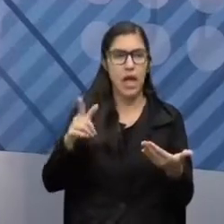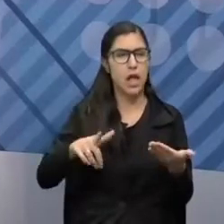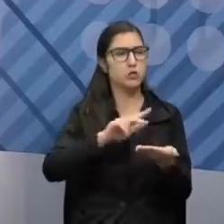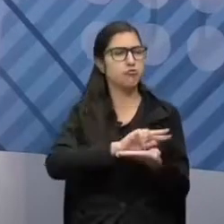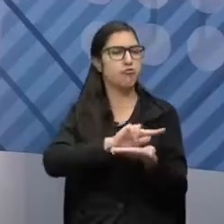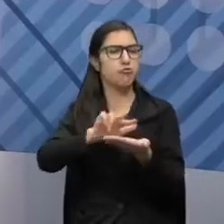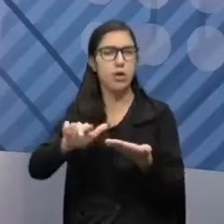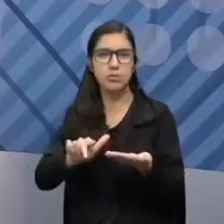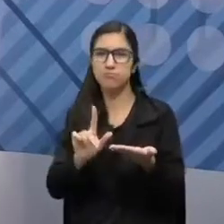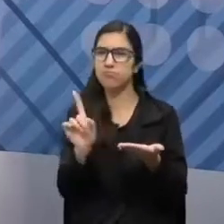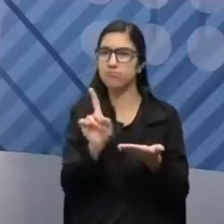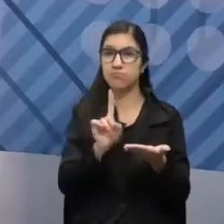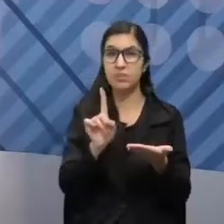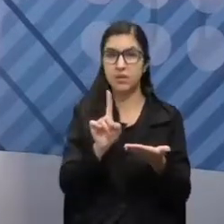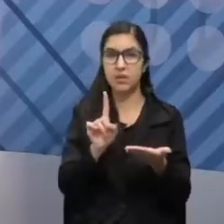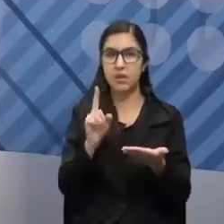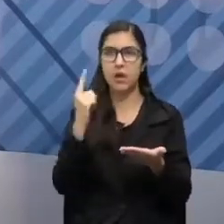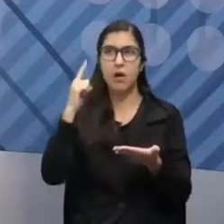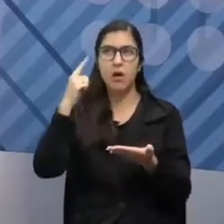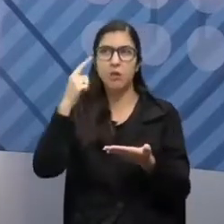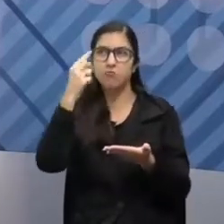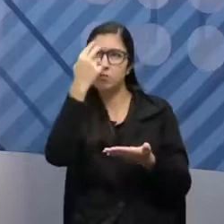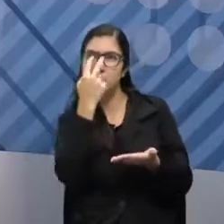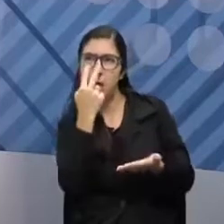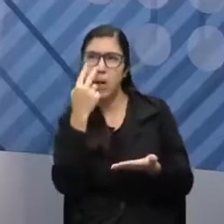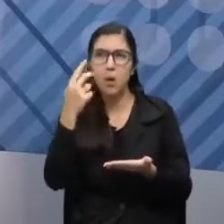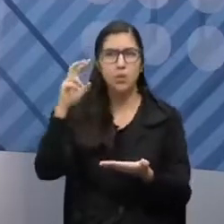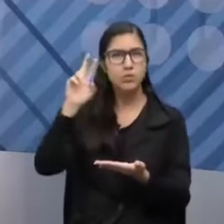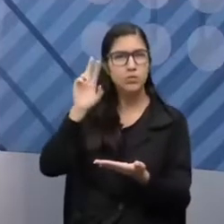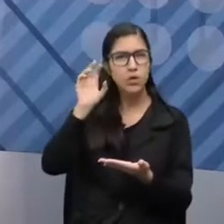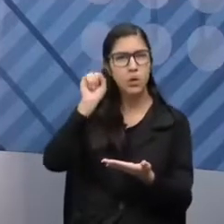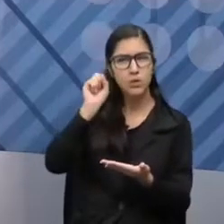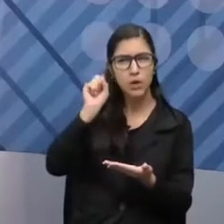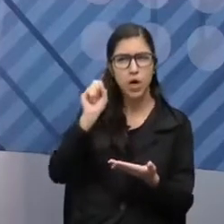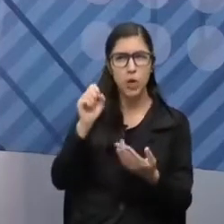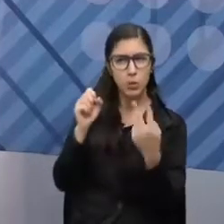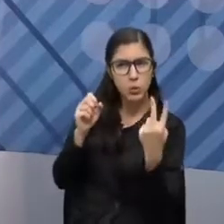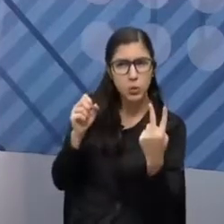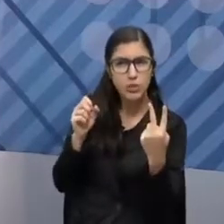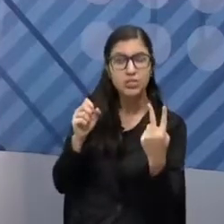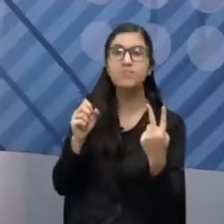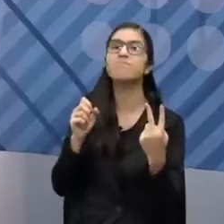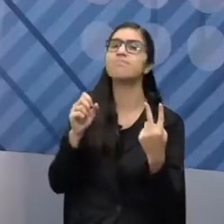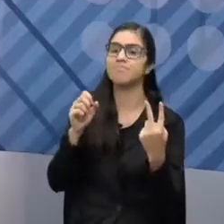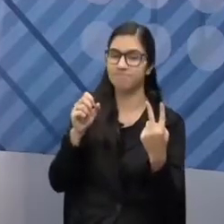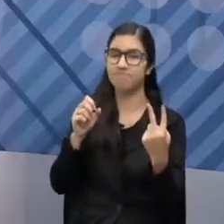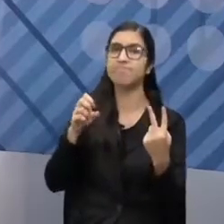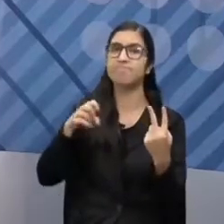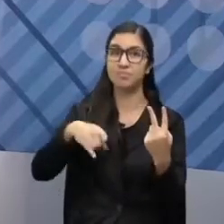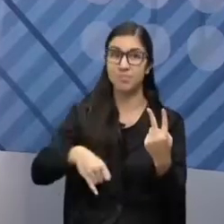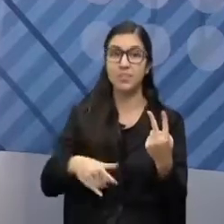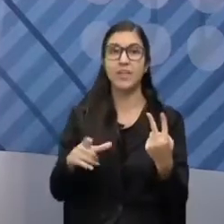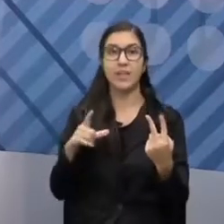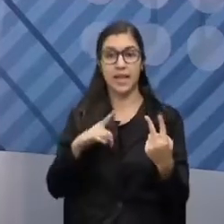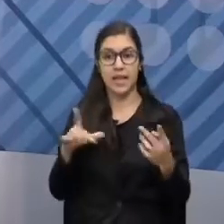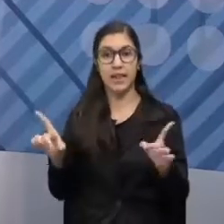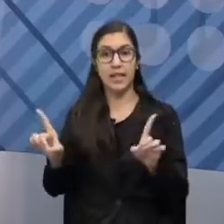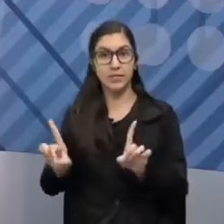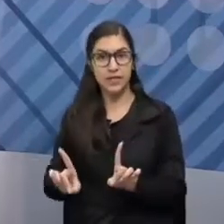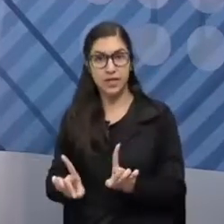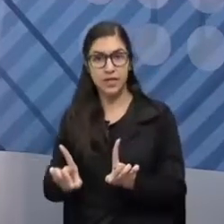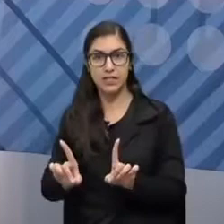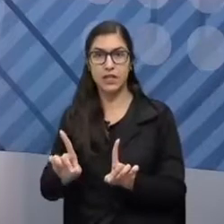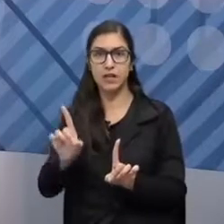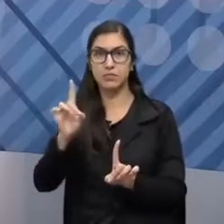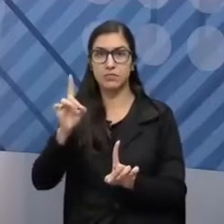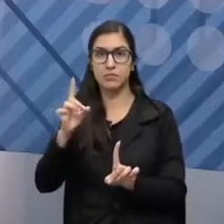múltipla. Professora, visão e audição, duas. Como que fica? Sim, hoje nós vamos ter deficiência visual, ou